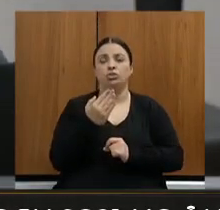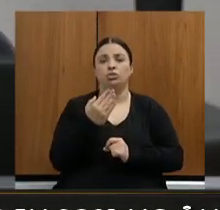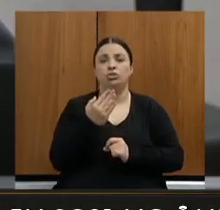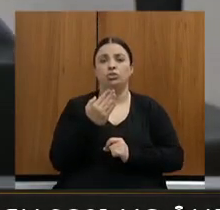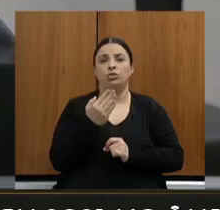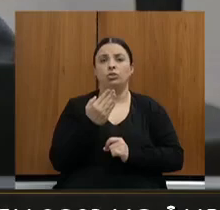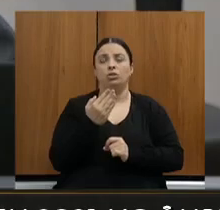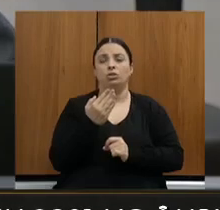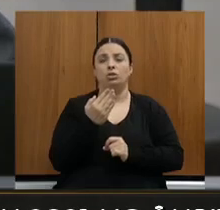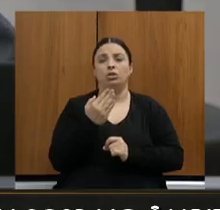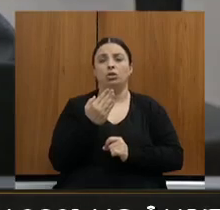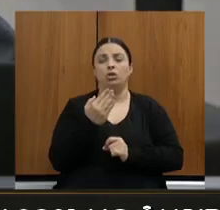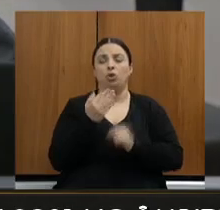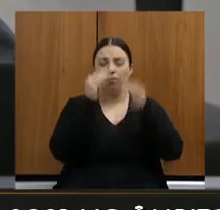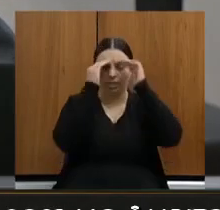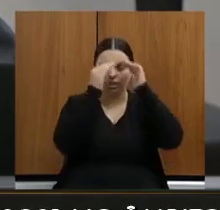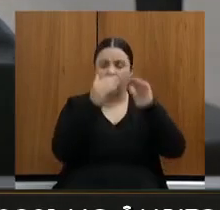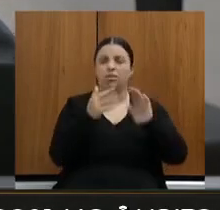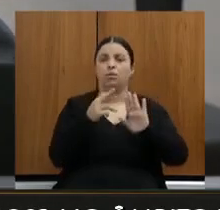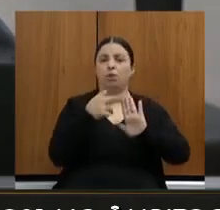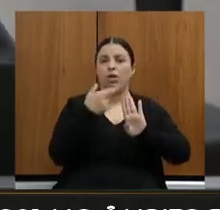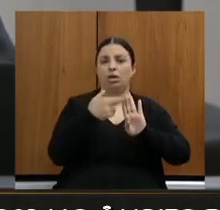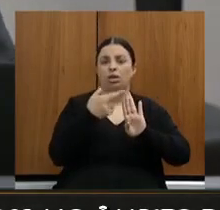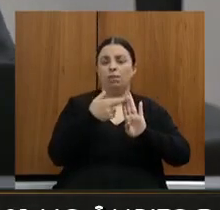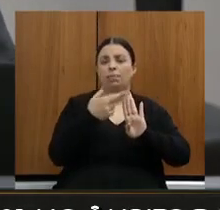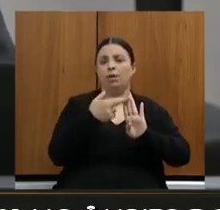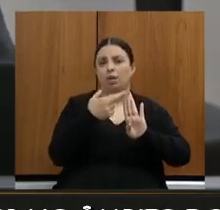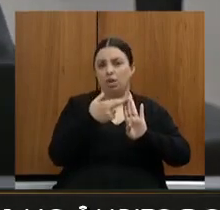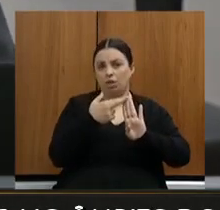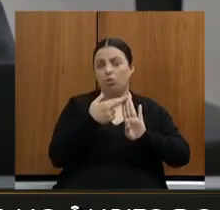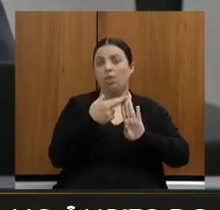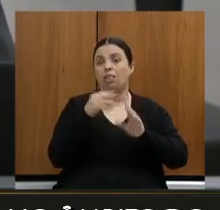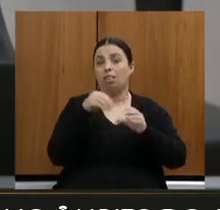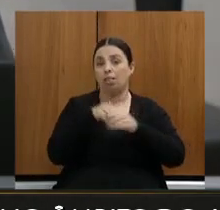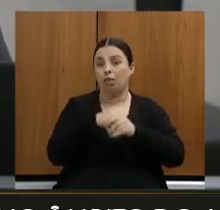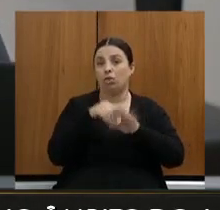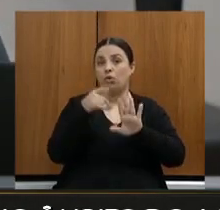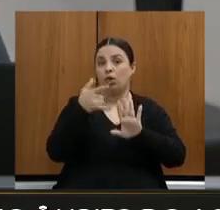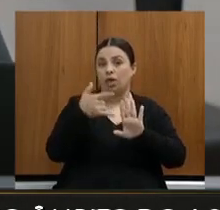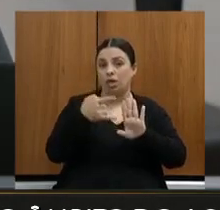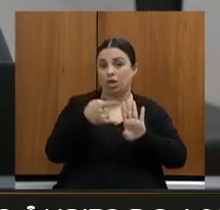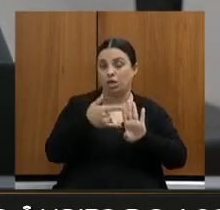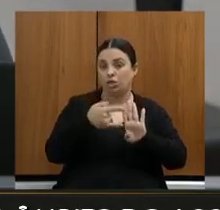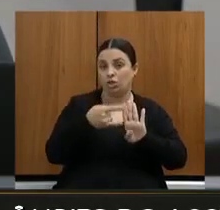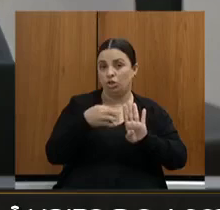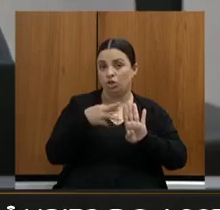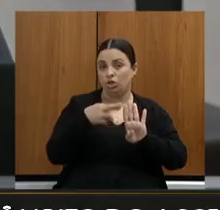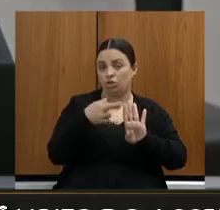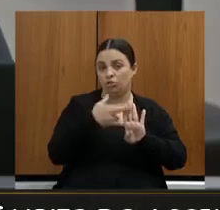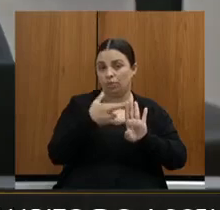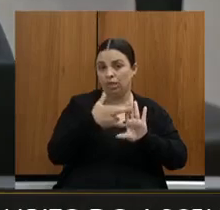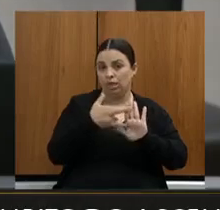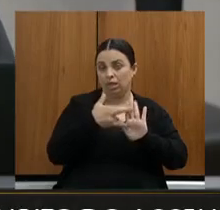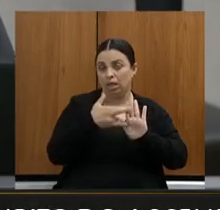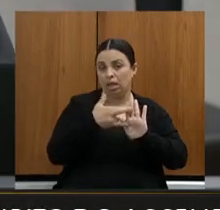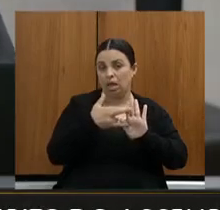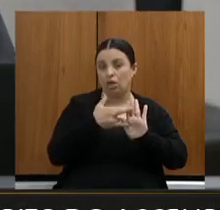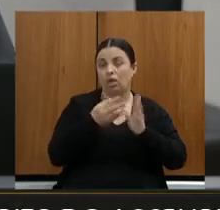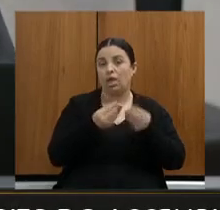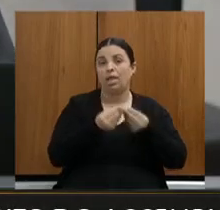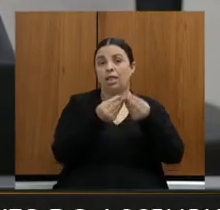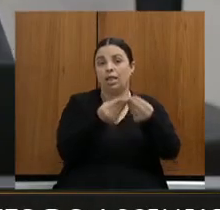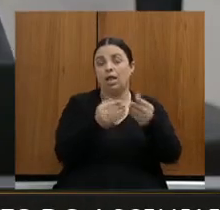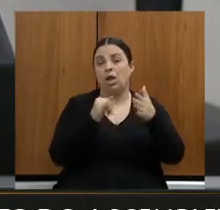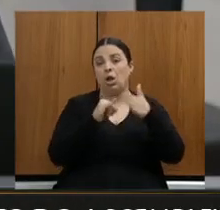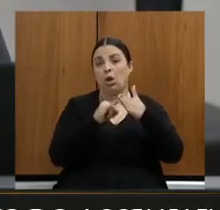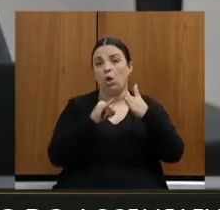artigo 103 preciso três letra A do Regimento Interno seja encaminhada ao Instituto Mineiro